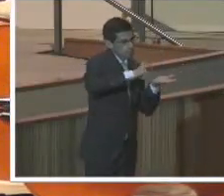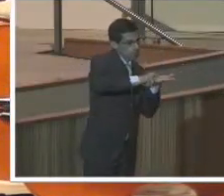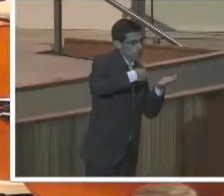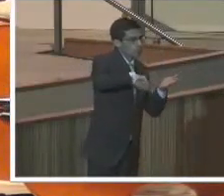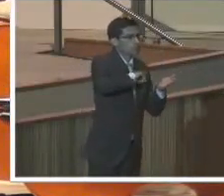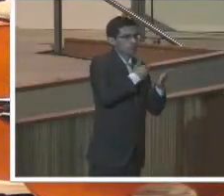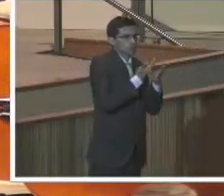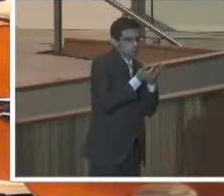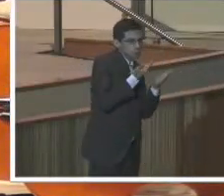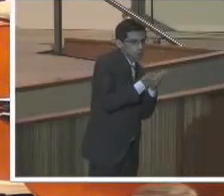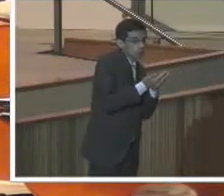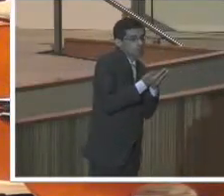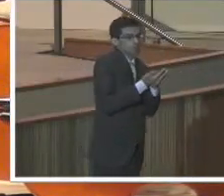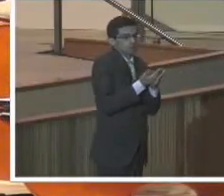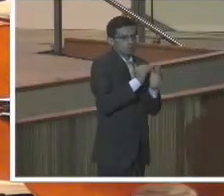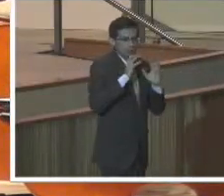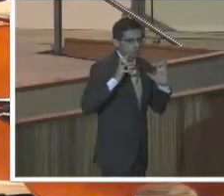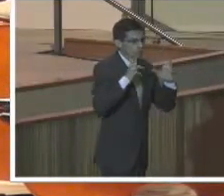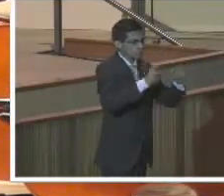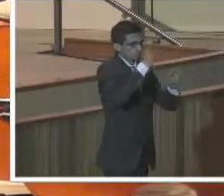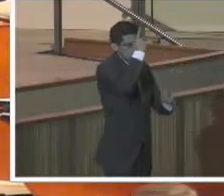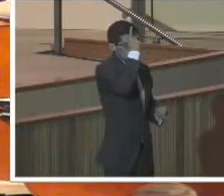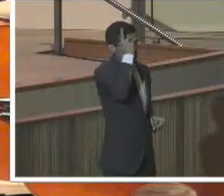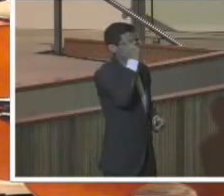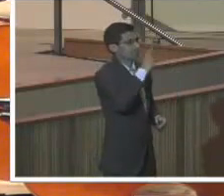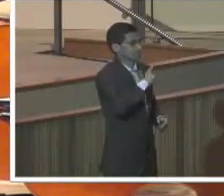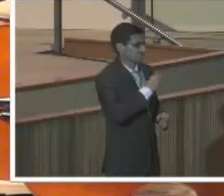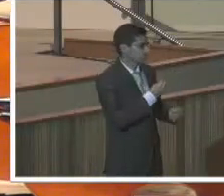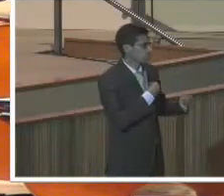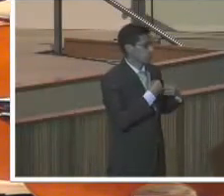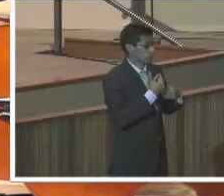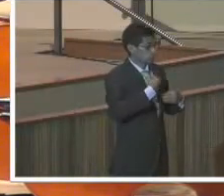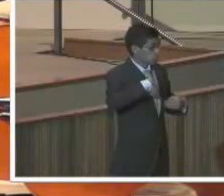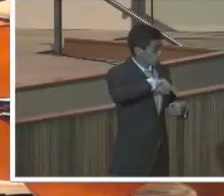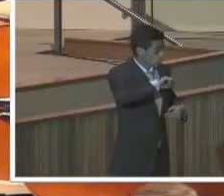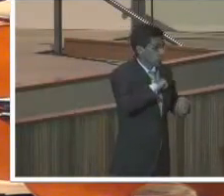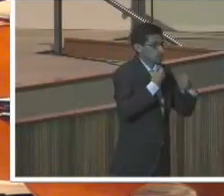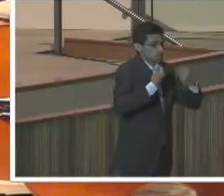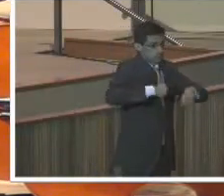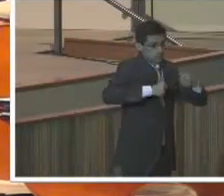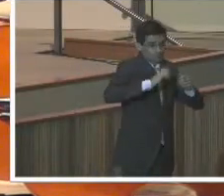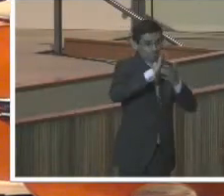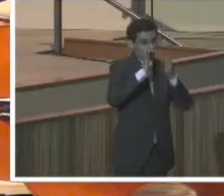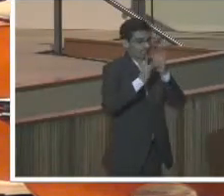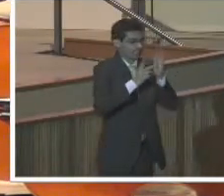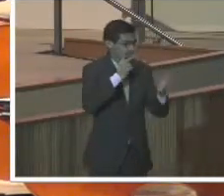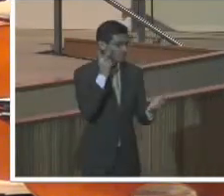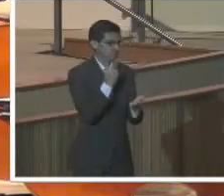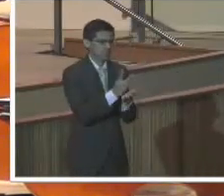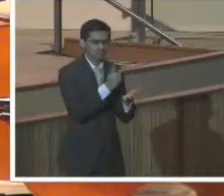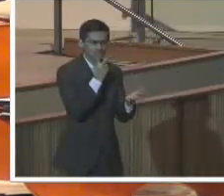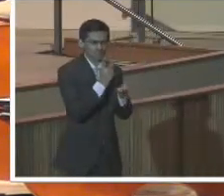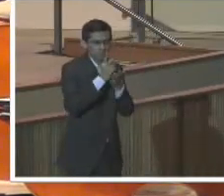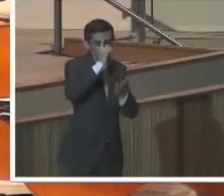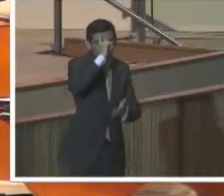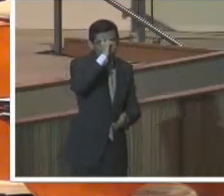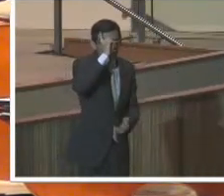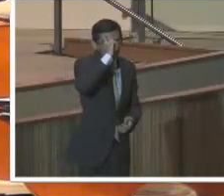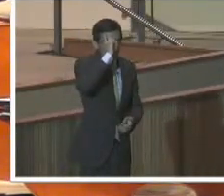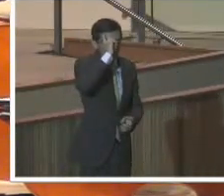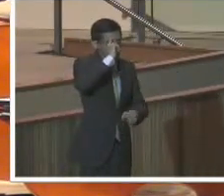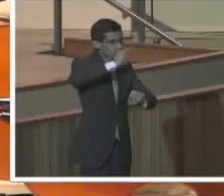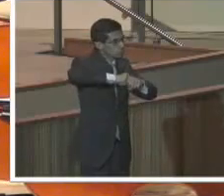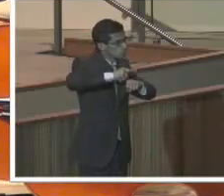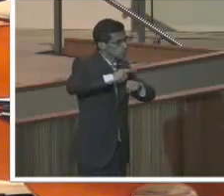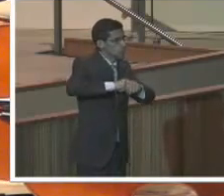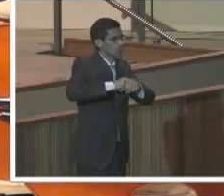que pecadores somos todos nós precisamos de Jesus todo o tempo, todos nós precisamos de Jesus todo o